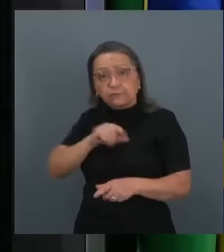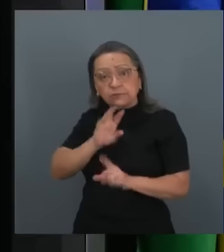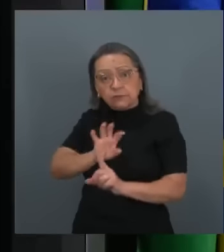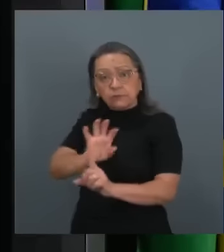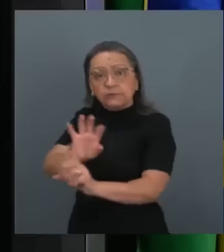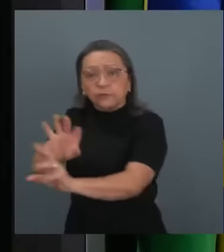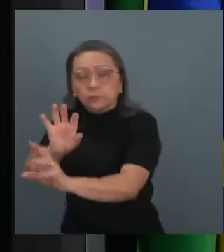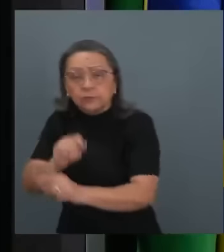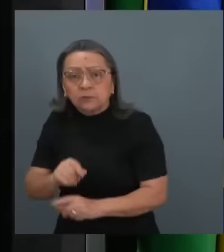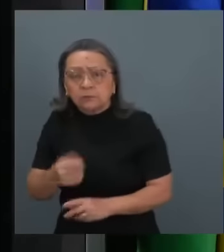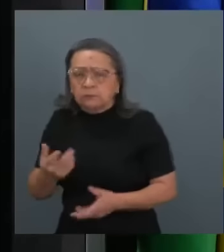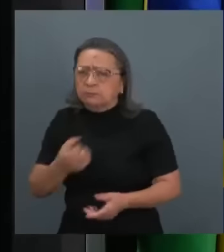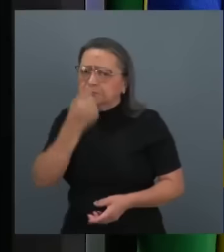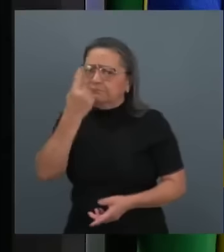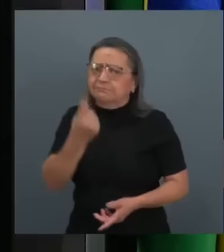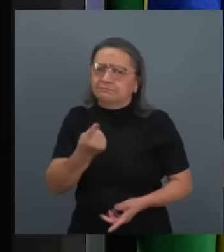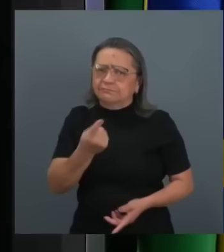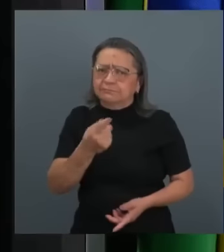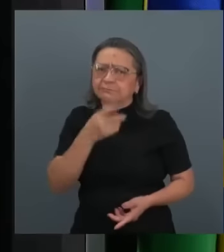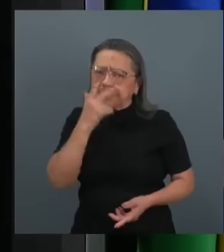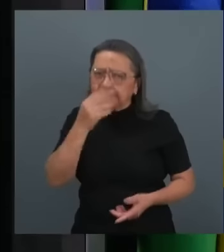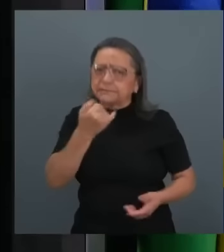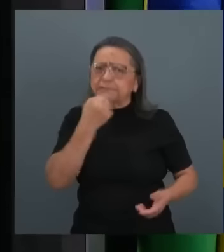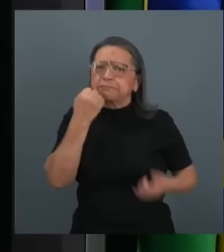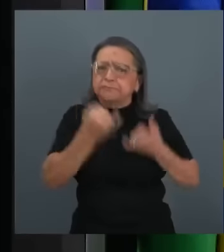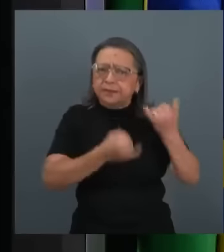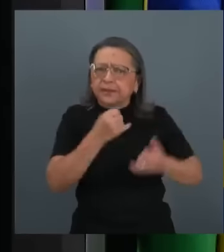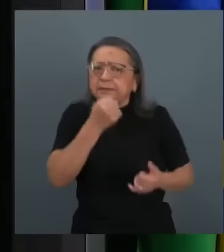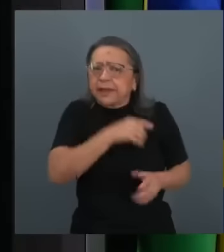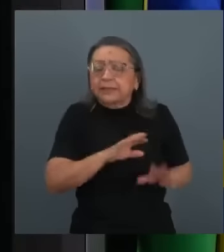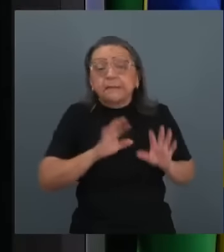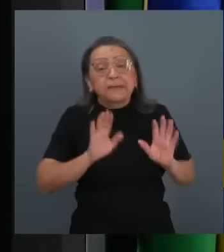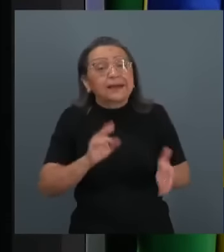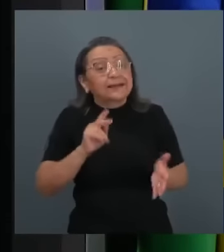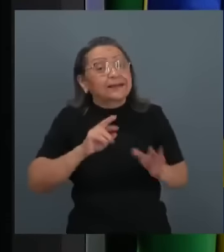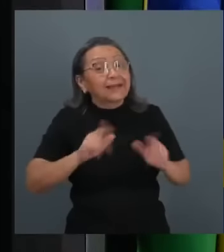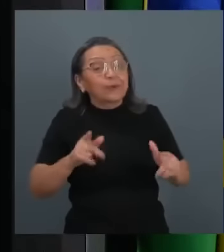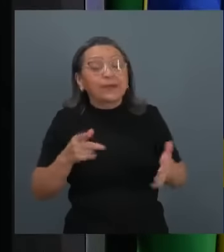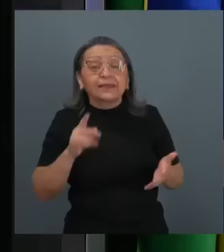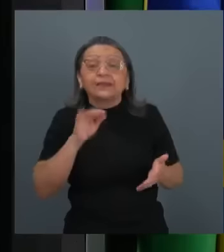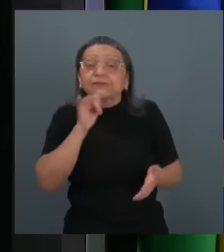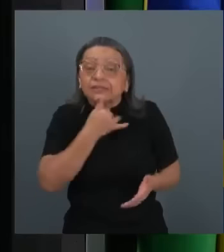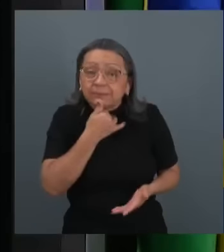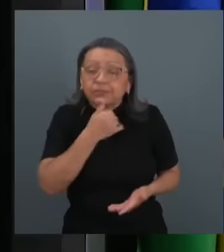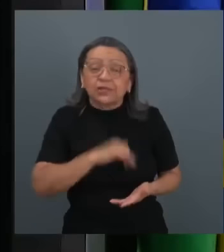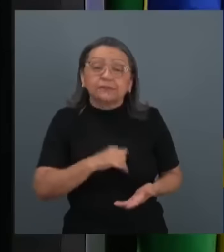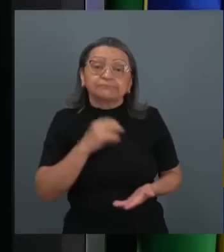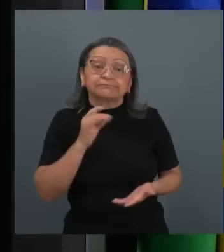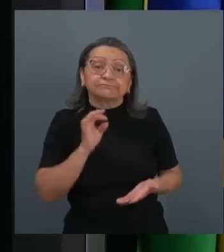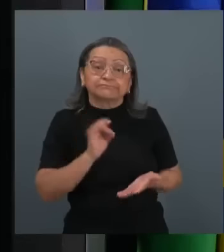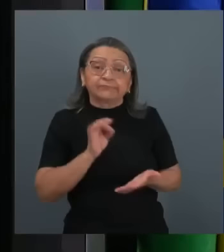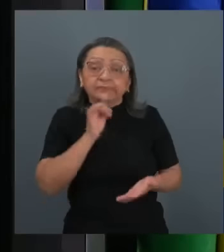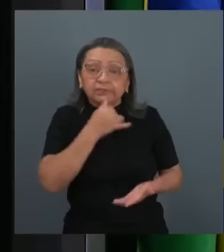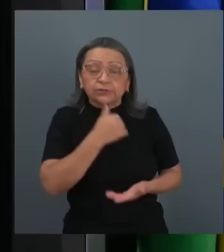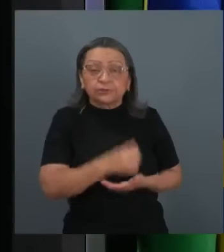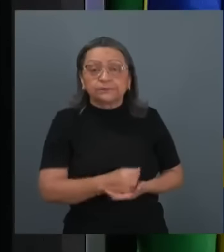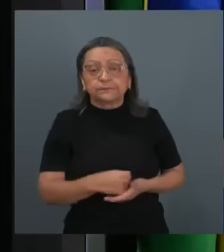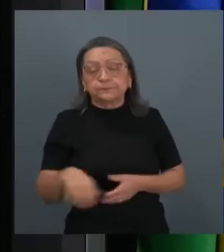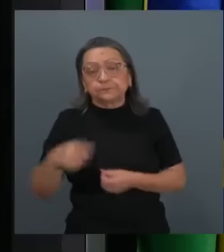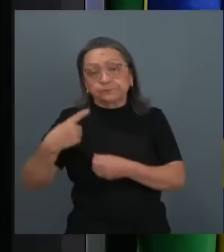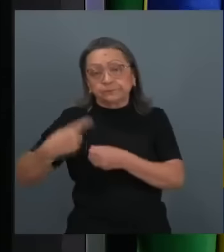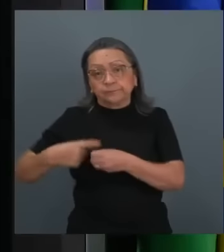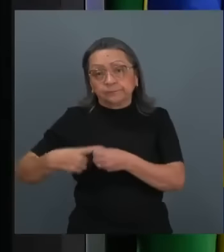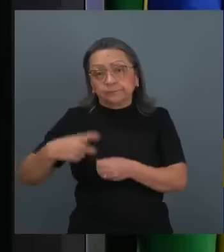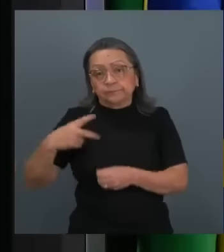Parece brincadeira, parece piada, mas não é. É trágico. Pacatuba,